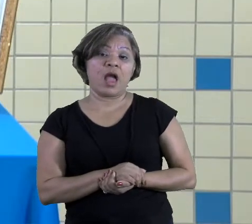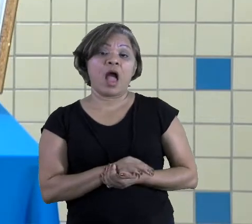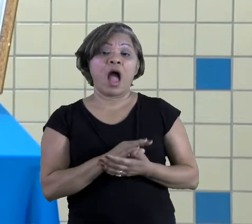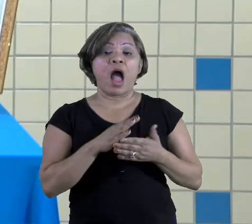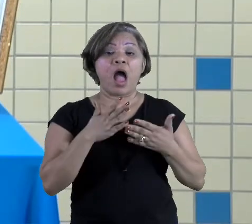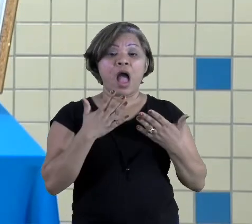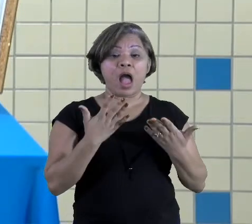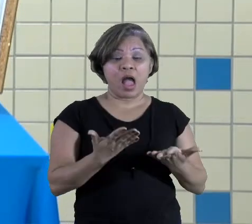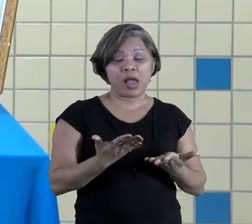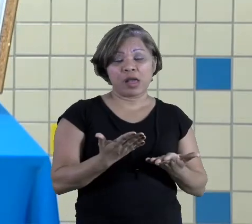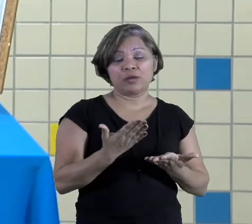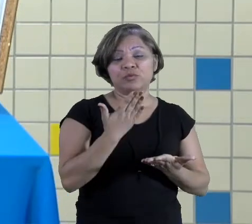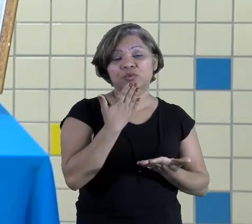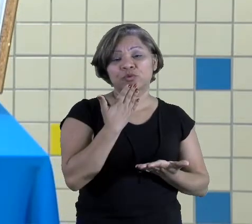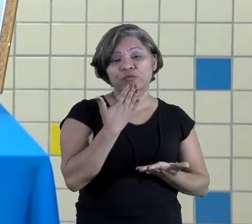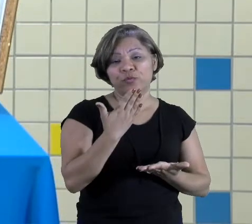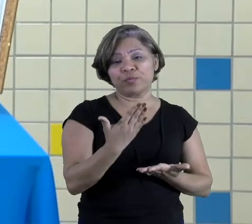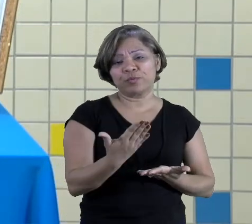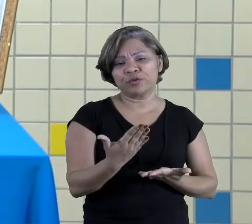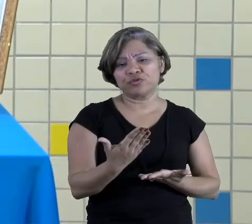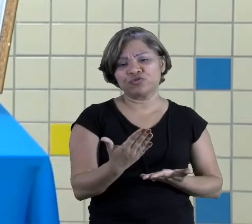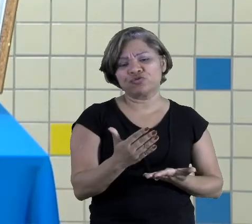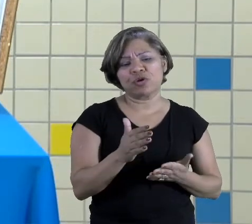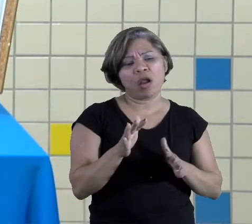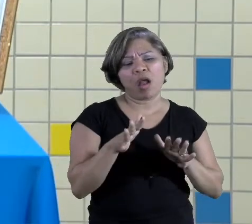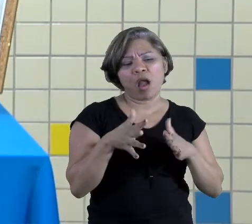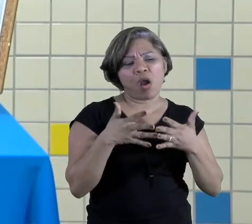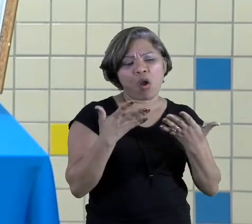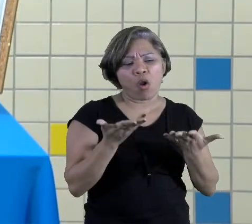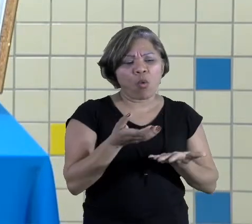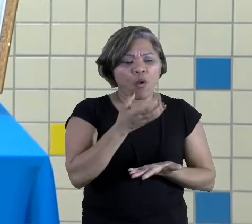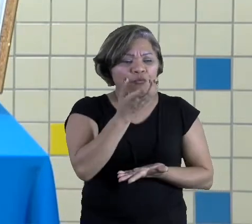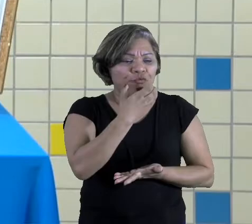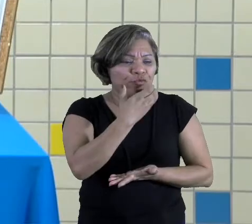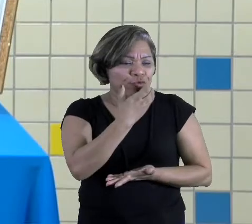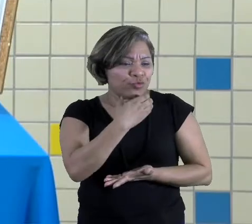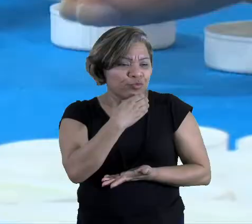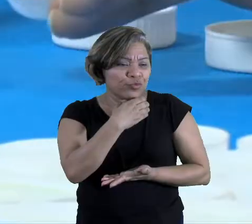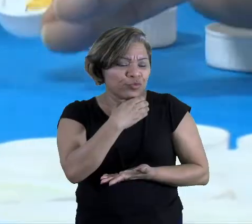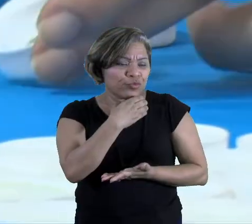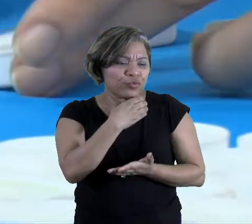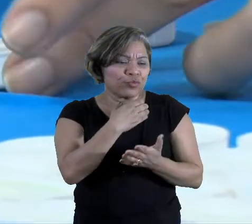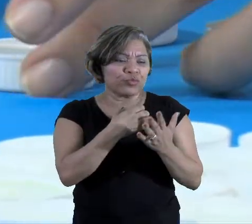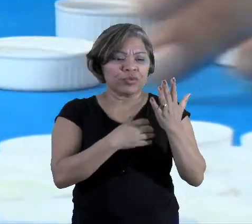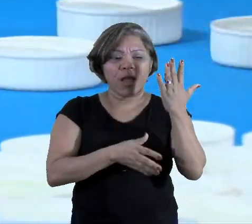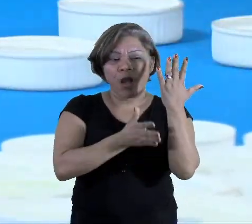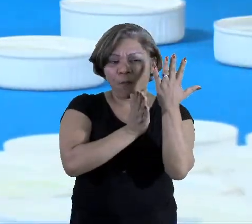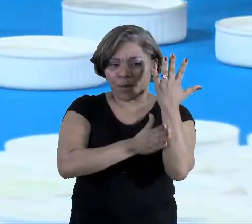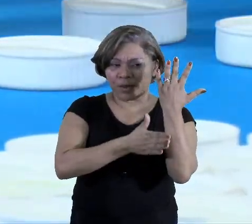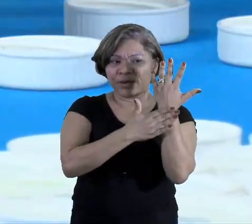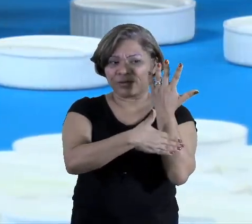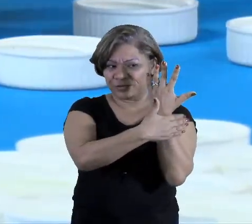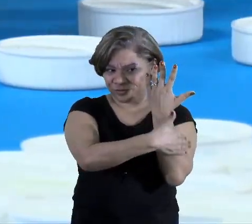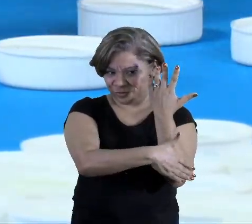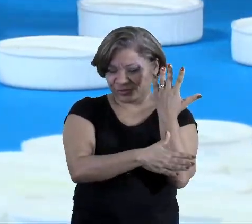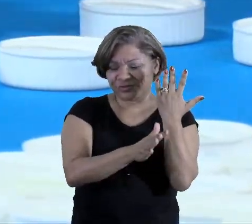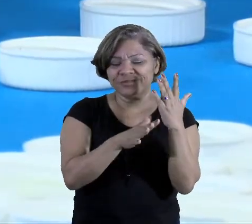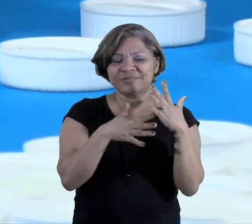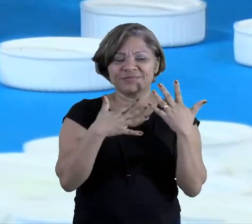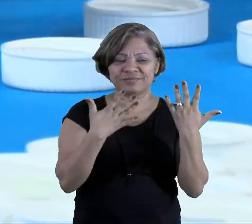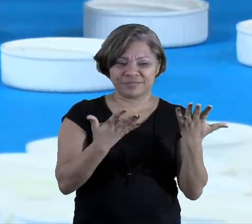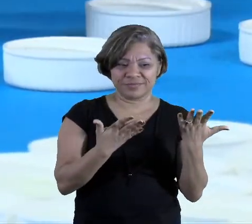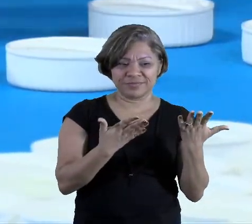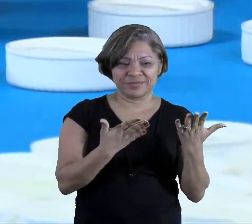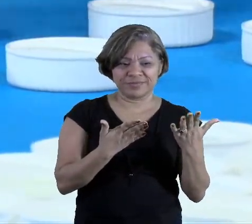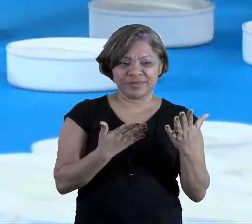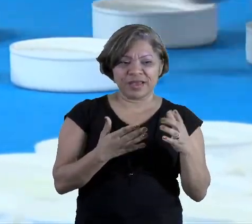criança desenhe quais as frutas que ela fez no jogo. Né? Abacaxi, então ela vai desenhar um abacaxi.